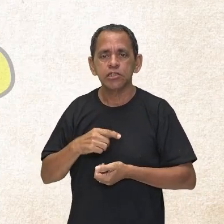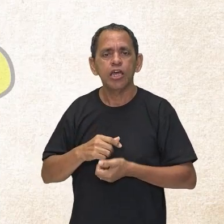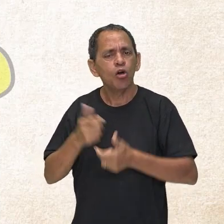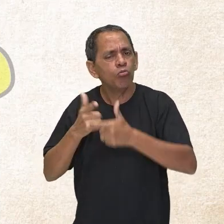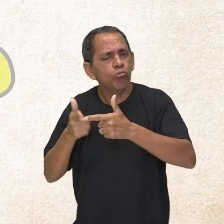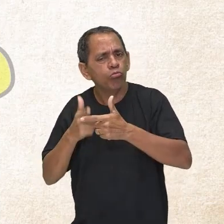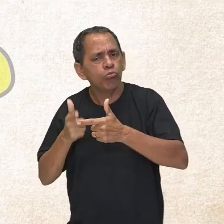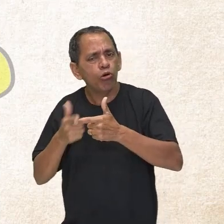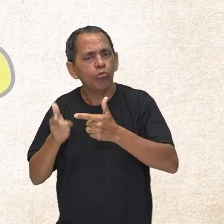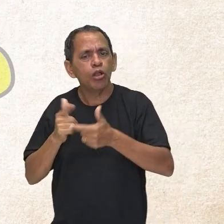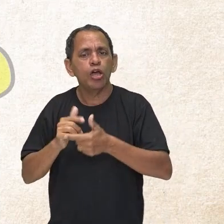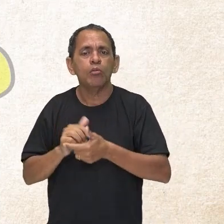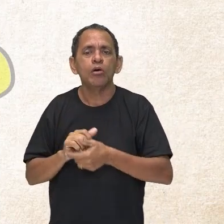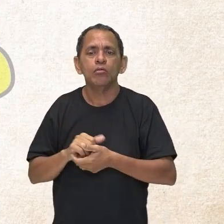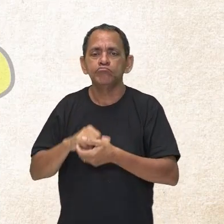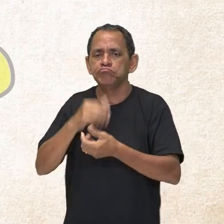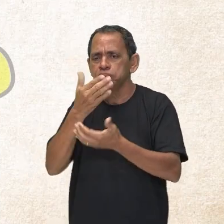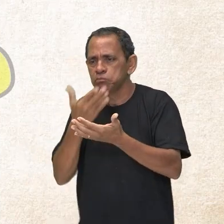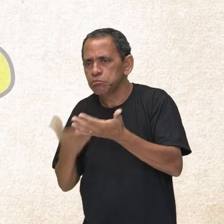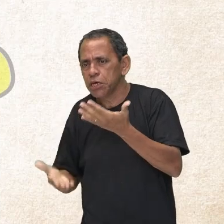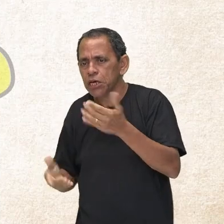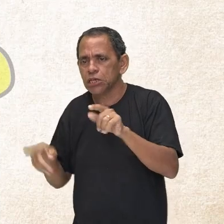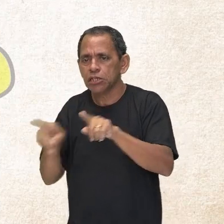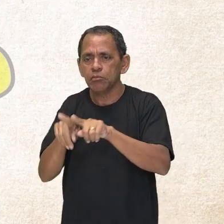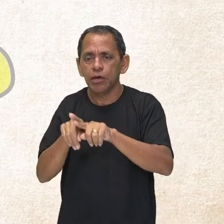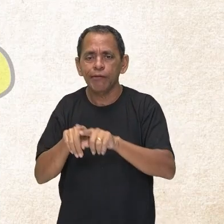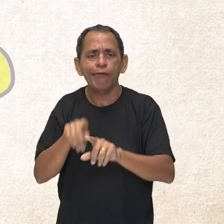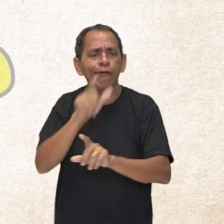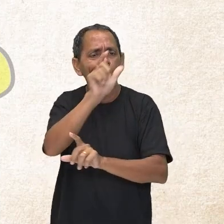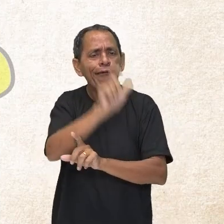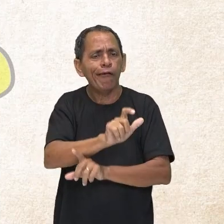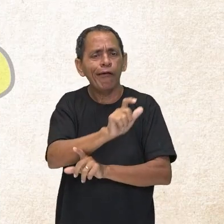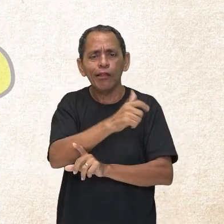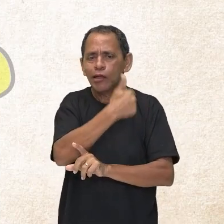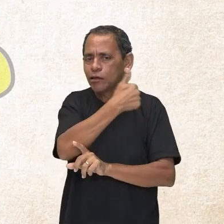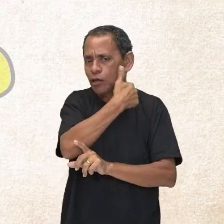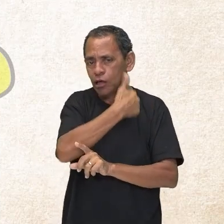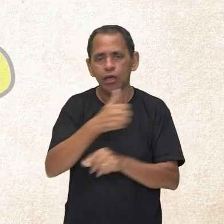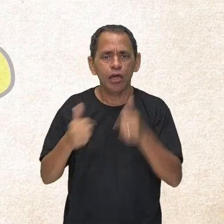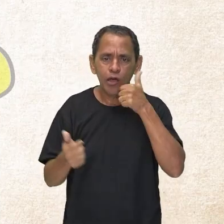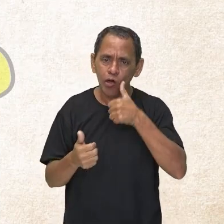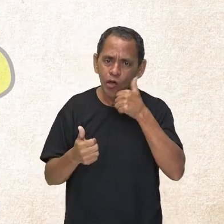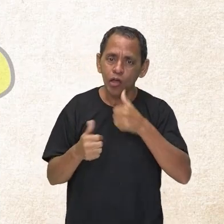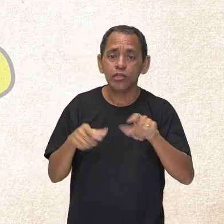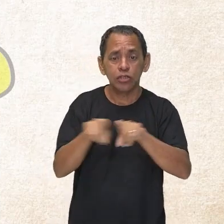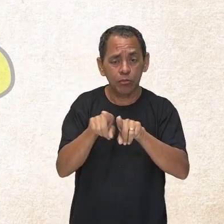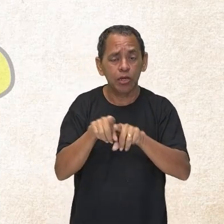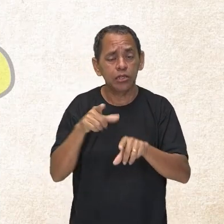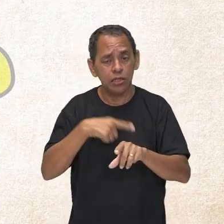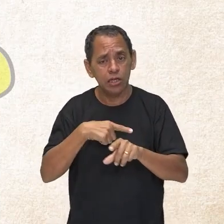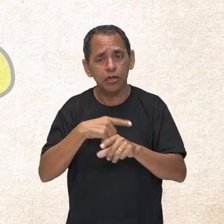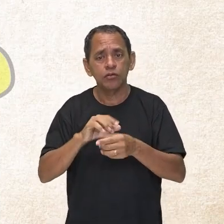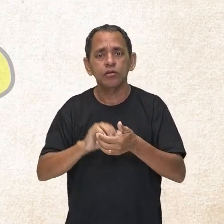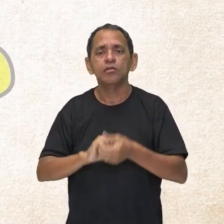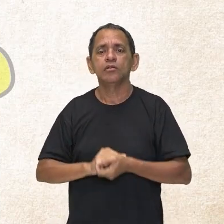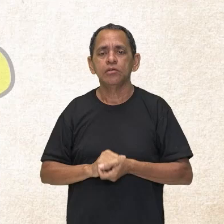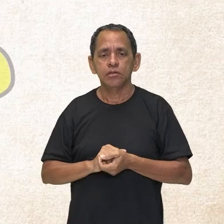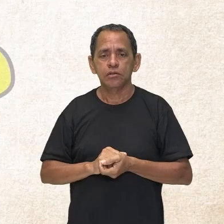de uma situação mais favorável, eles tiveram seus percalços por conta de circunstâncias da